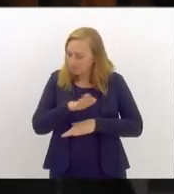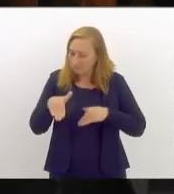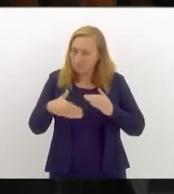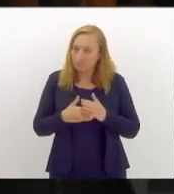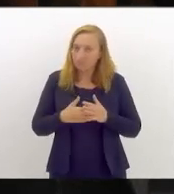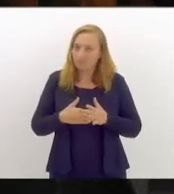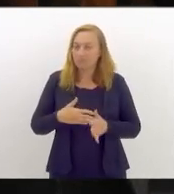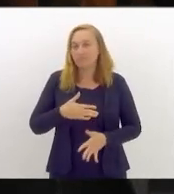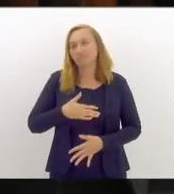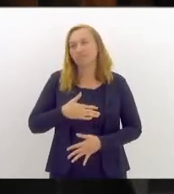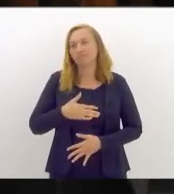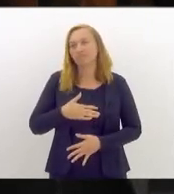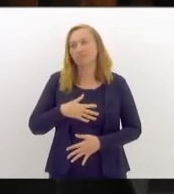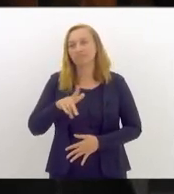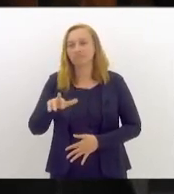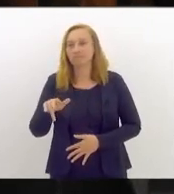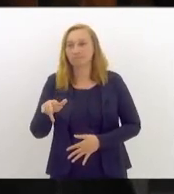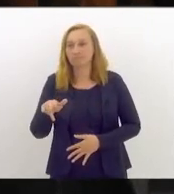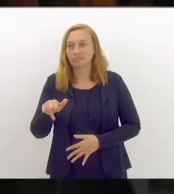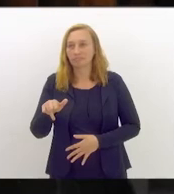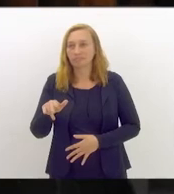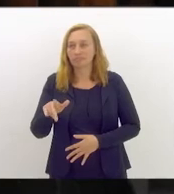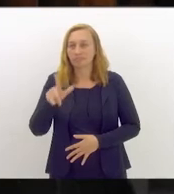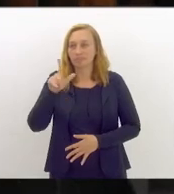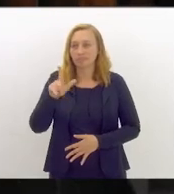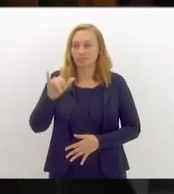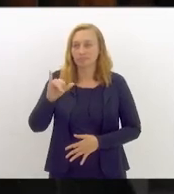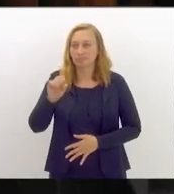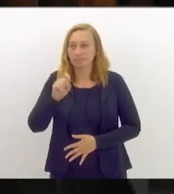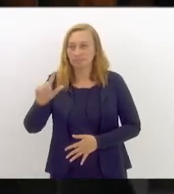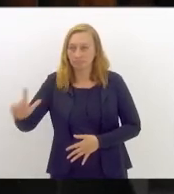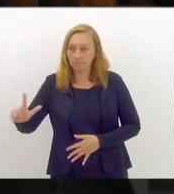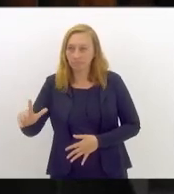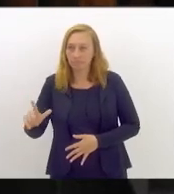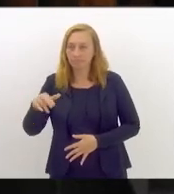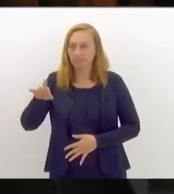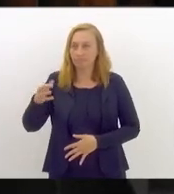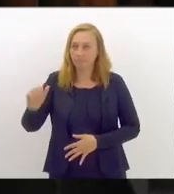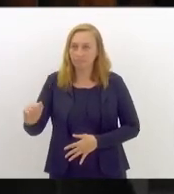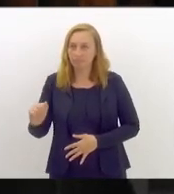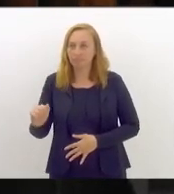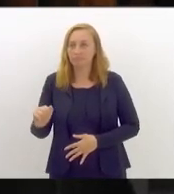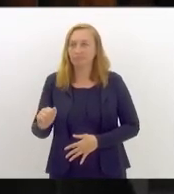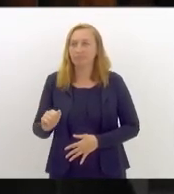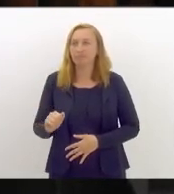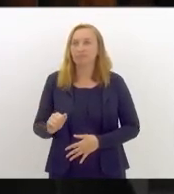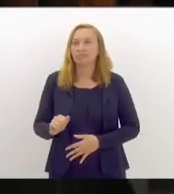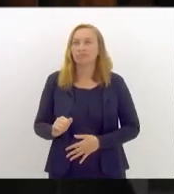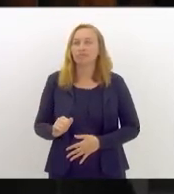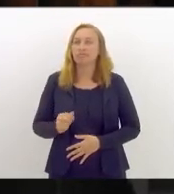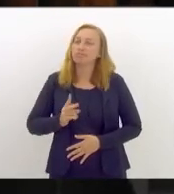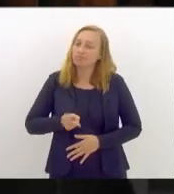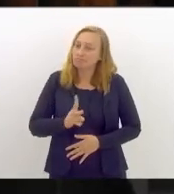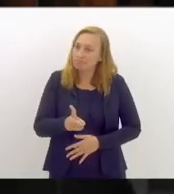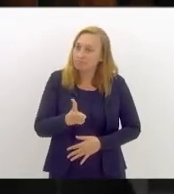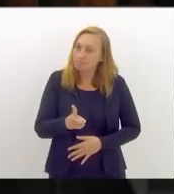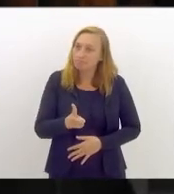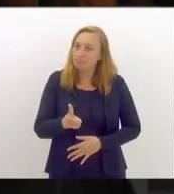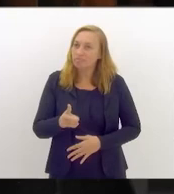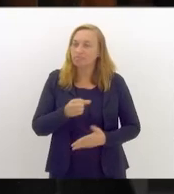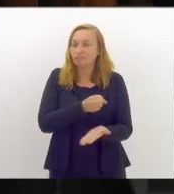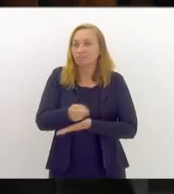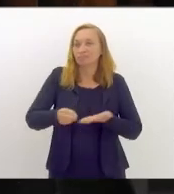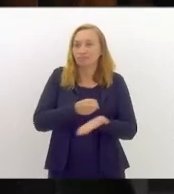a mim e minhas irmãs Maria Isabel e Maria Clara e foram sempre nossos